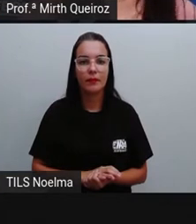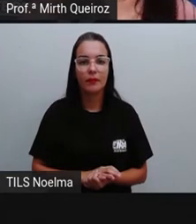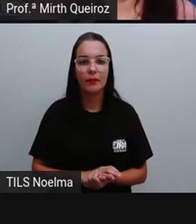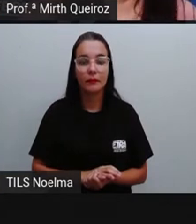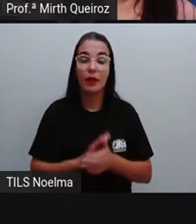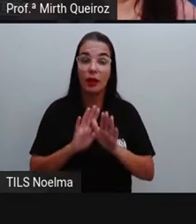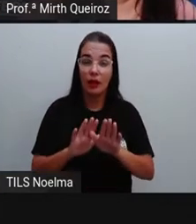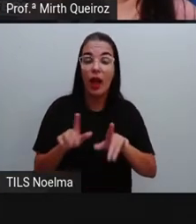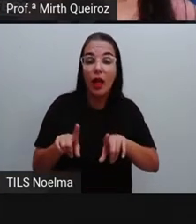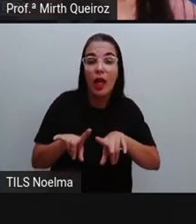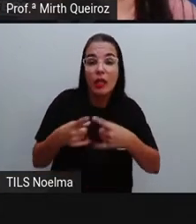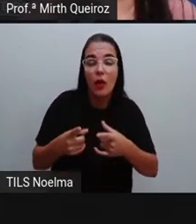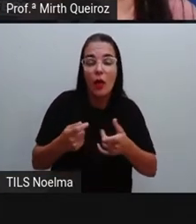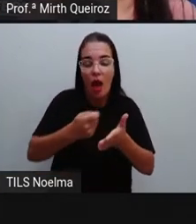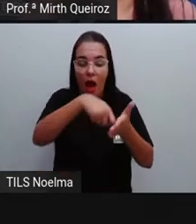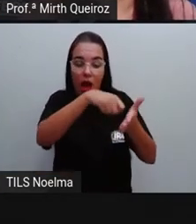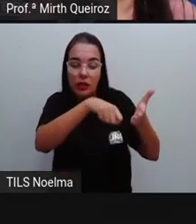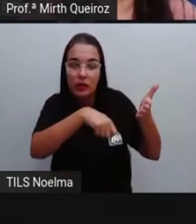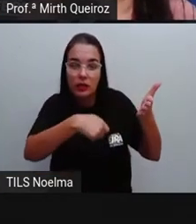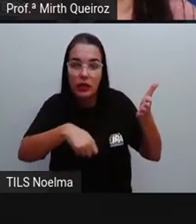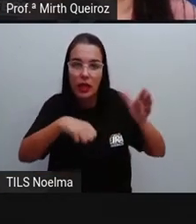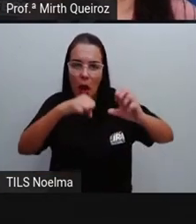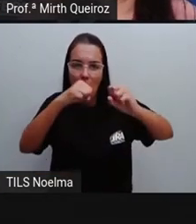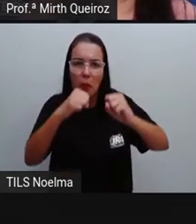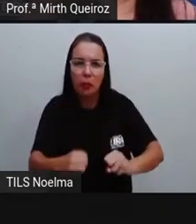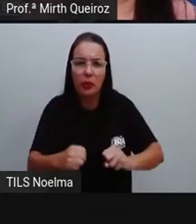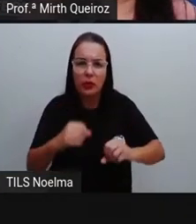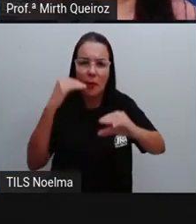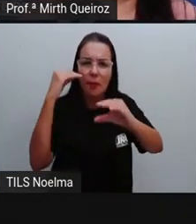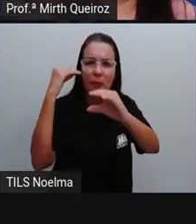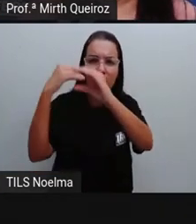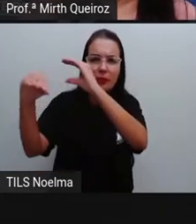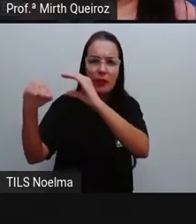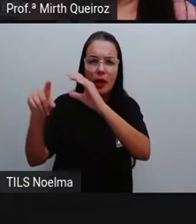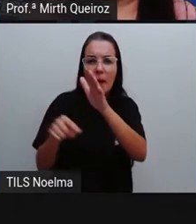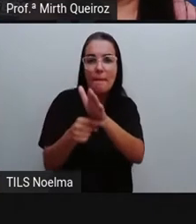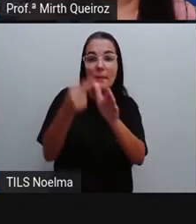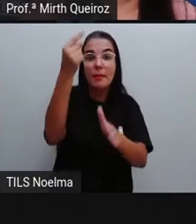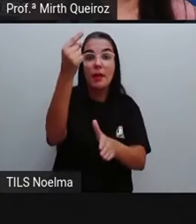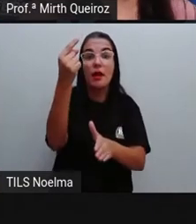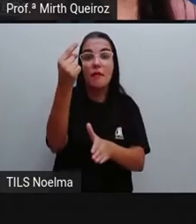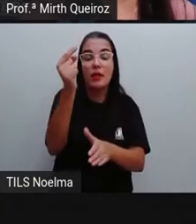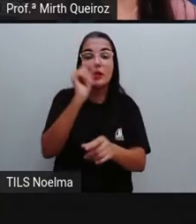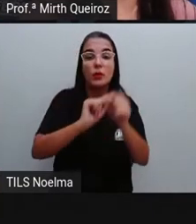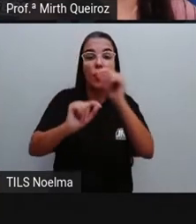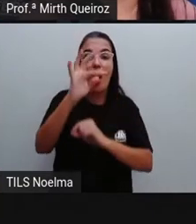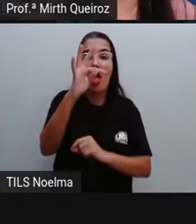Com a escrita, foi possível enviar pela primeira vez um telegrama.